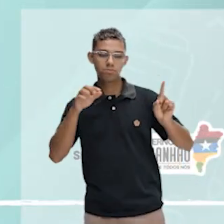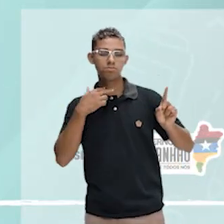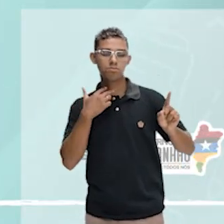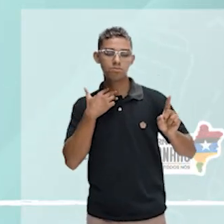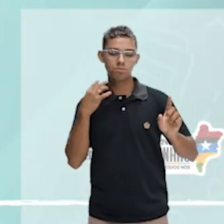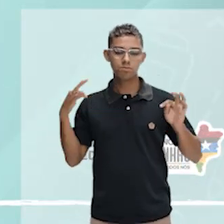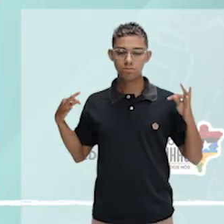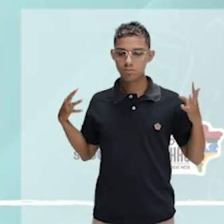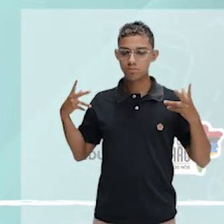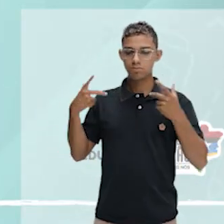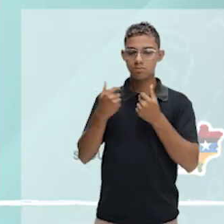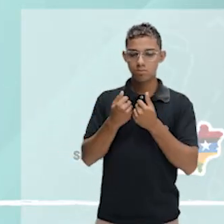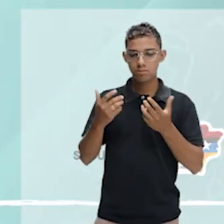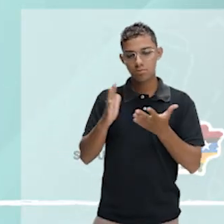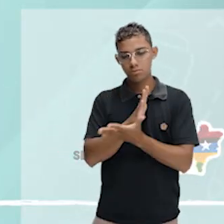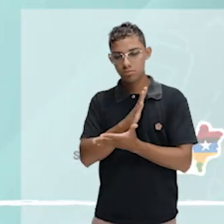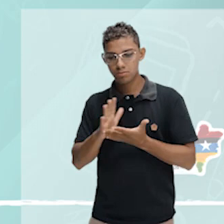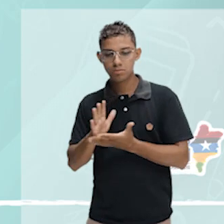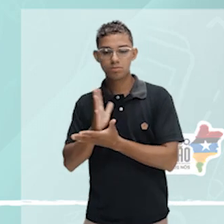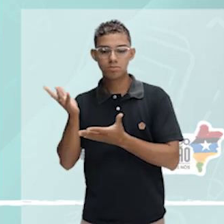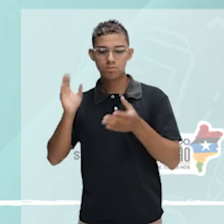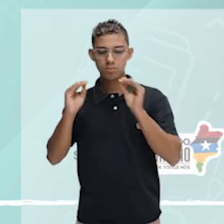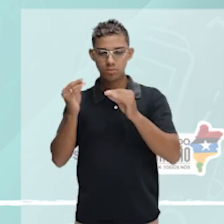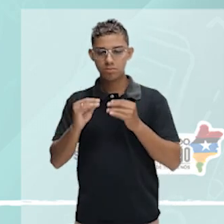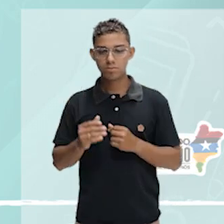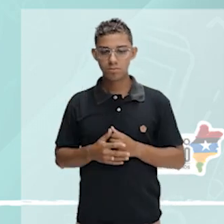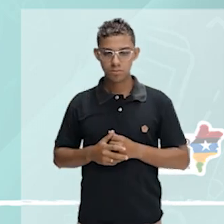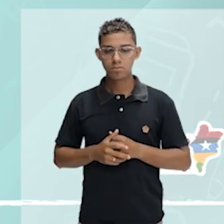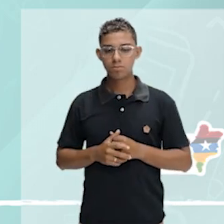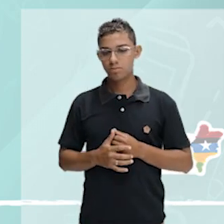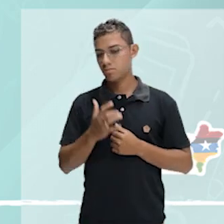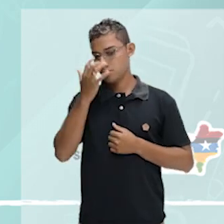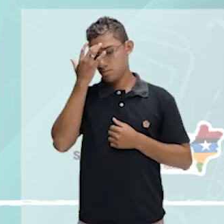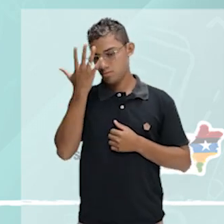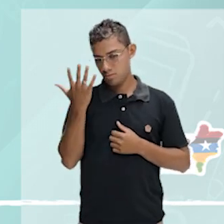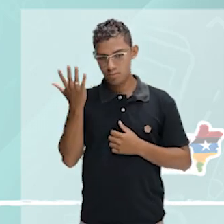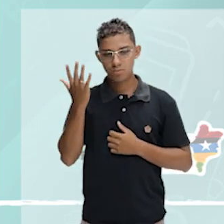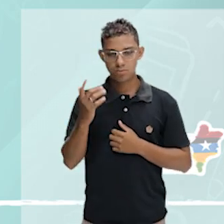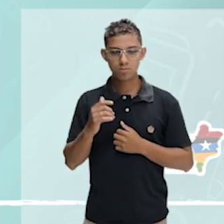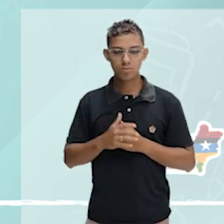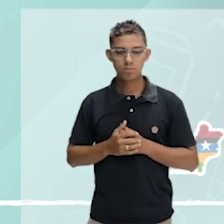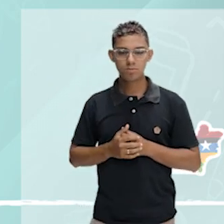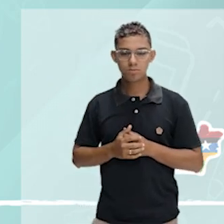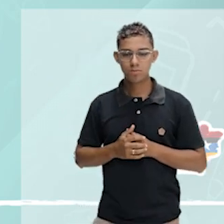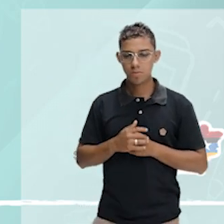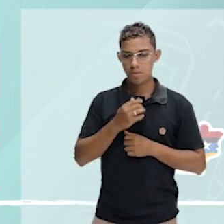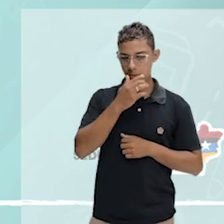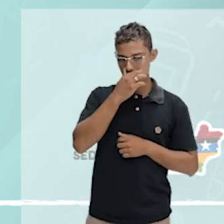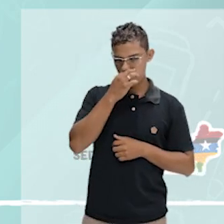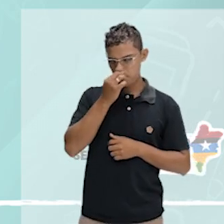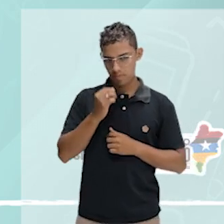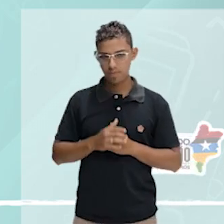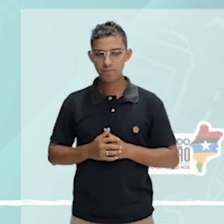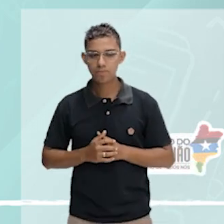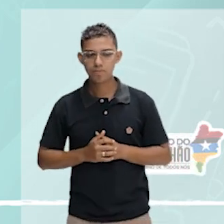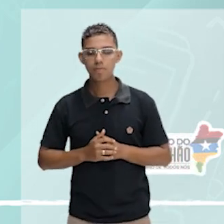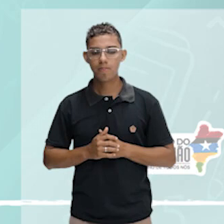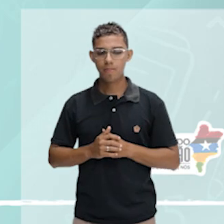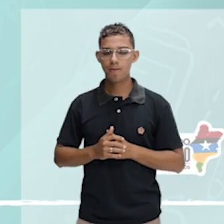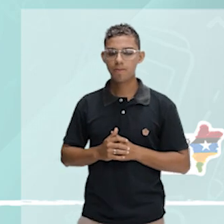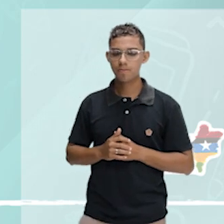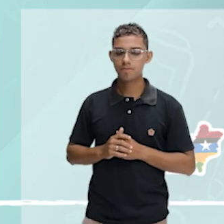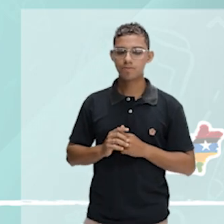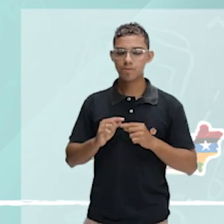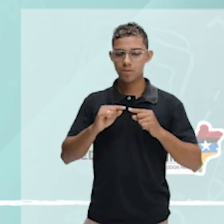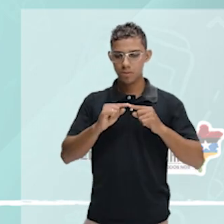todo mundo tá mas algumas deles estão postos aqui certo que fica mais fácil a visualização então o nosso gráfico a nossa curva